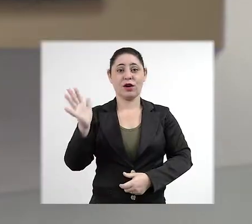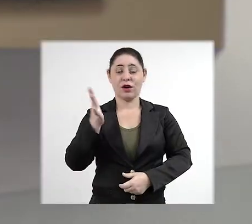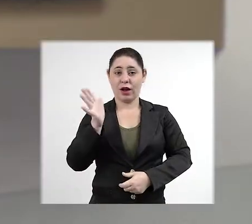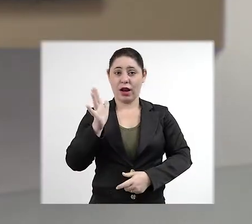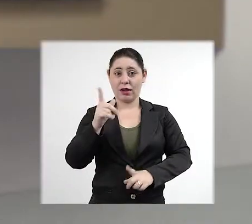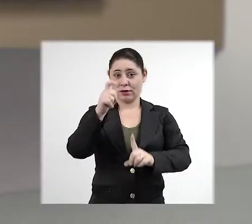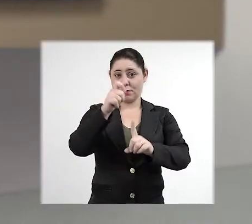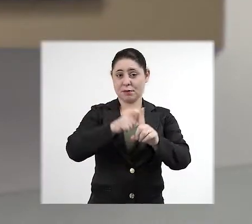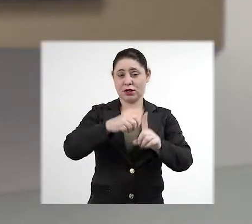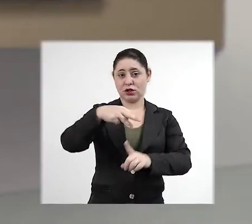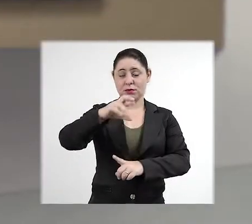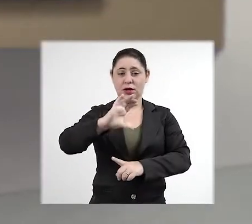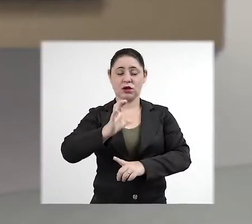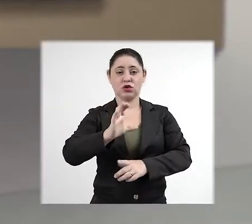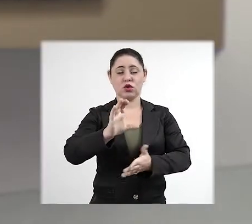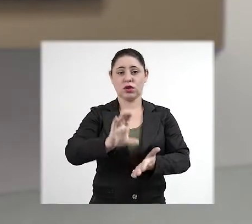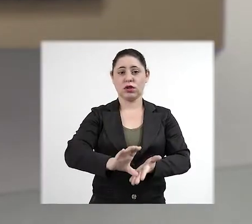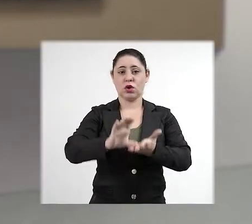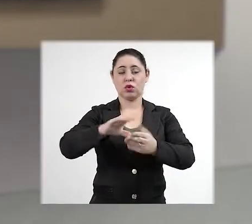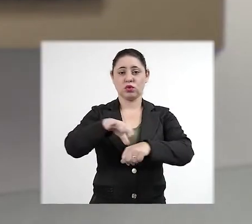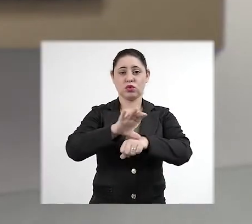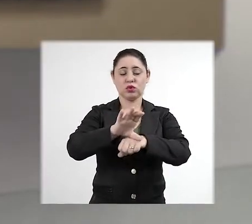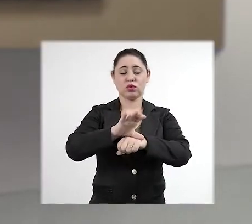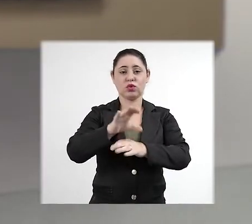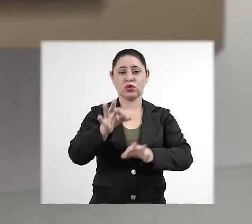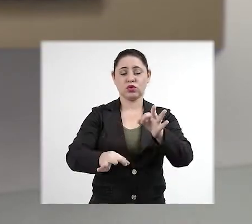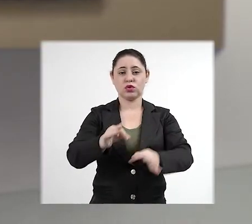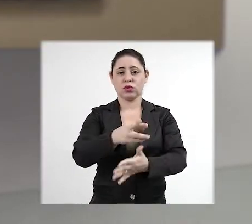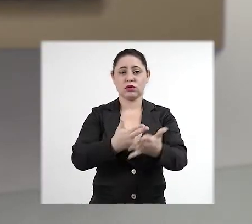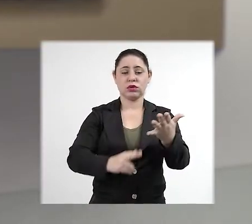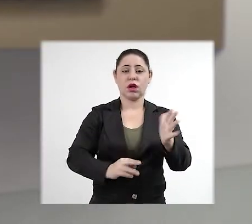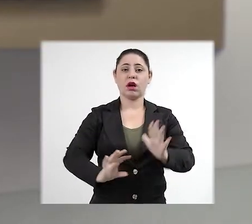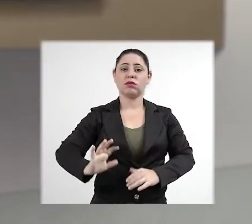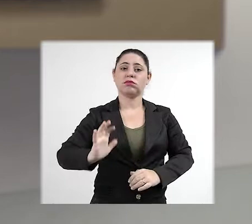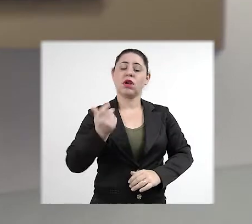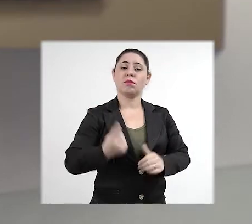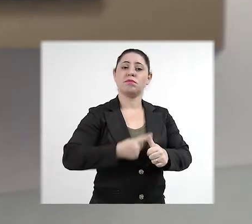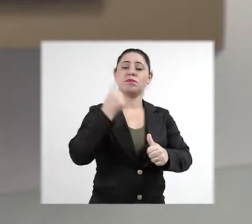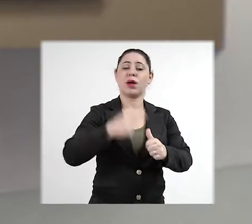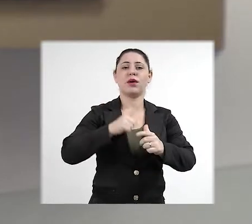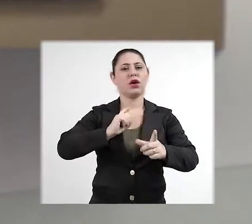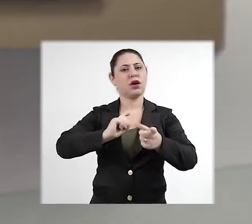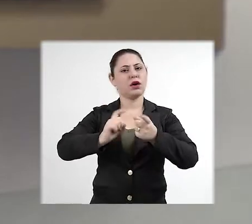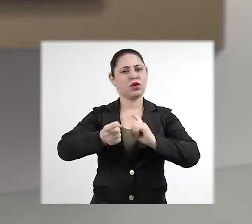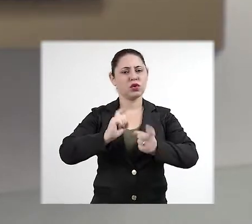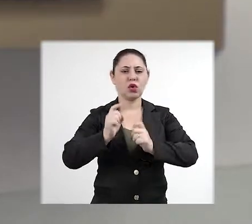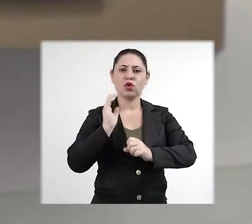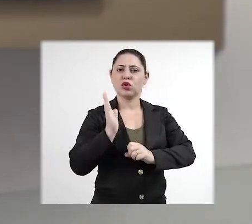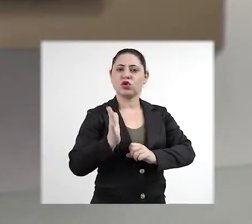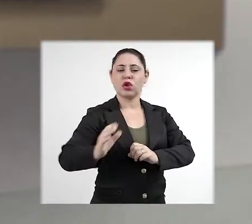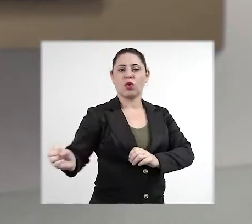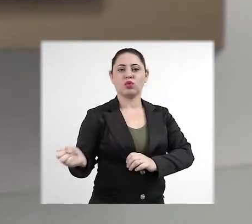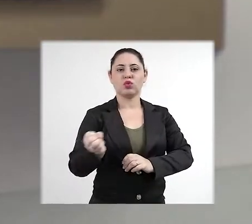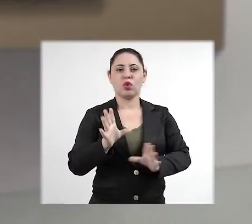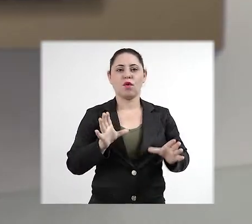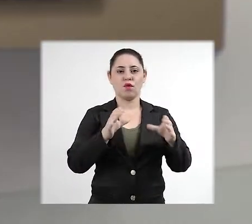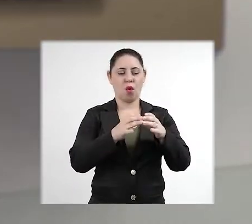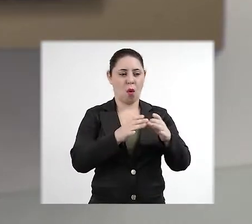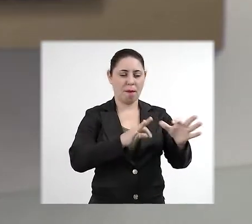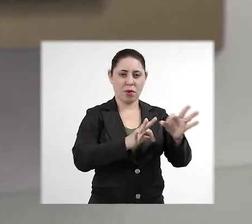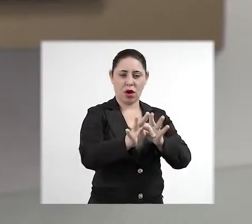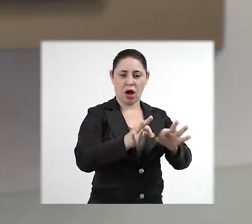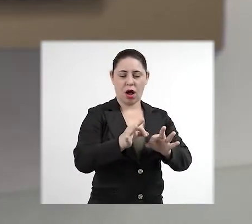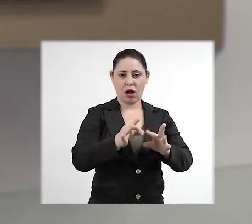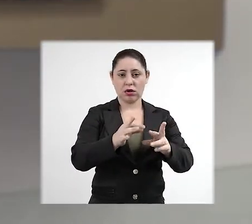Olá! Em março, a Comissão de Constituição, Justiça e Redação realizou a sua primeira reunião, já com a nova